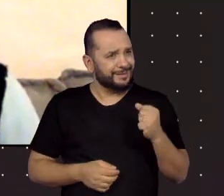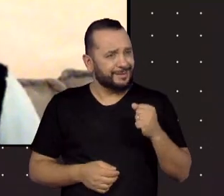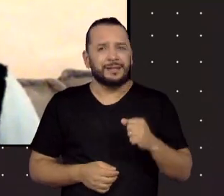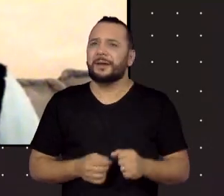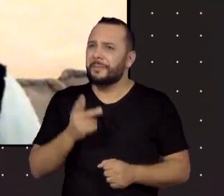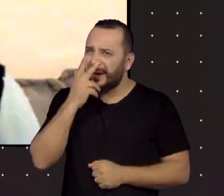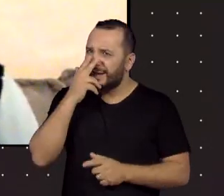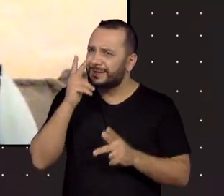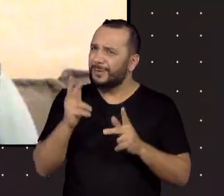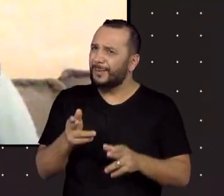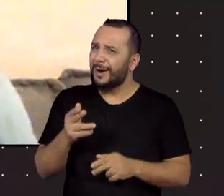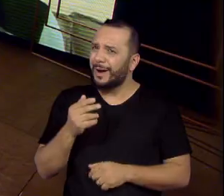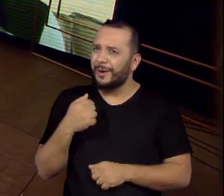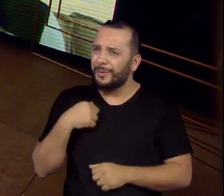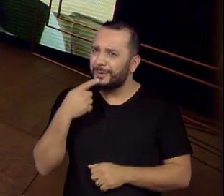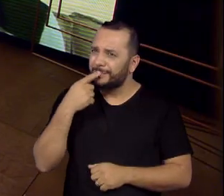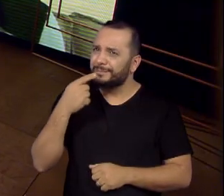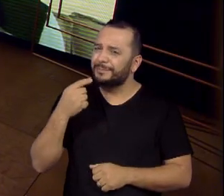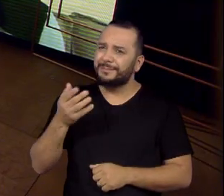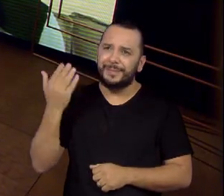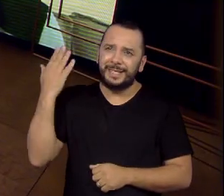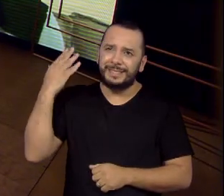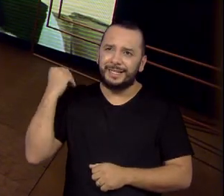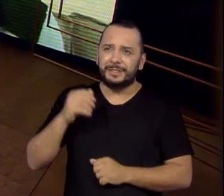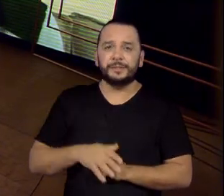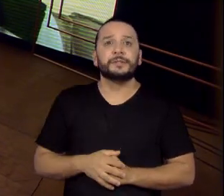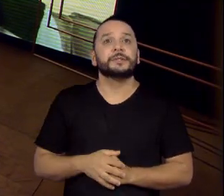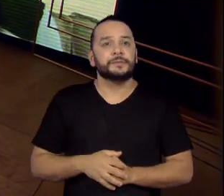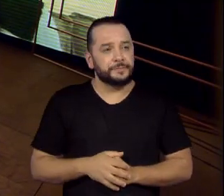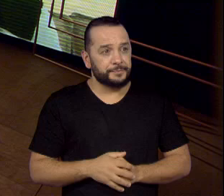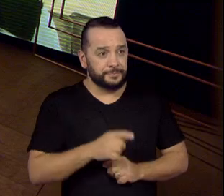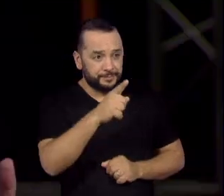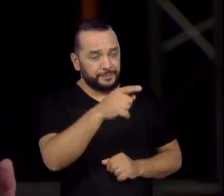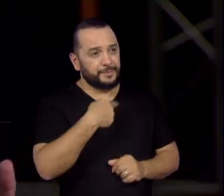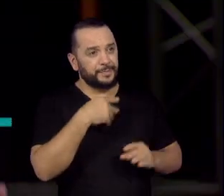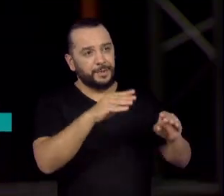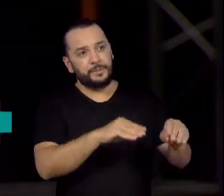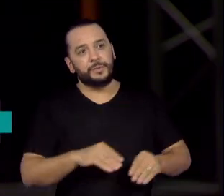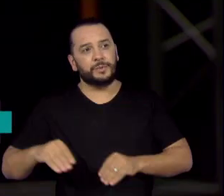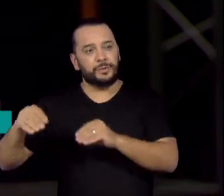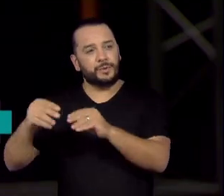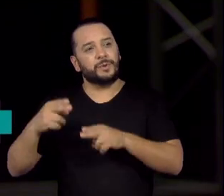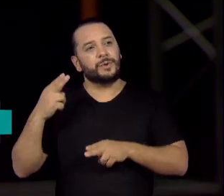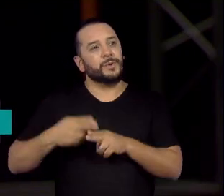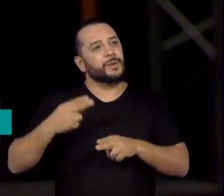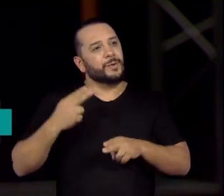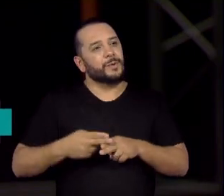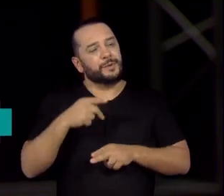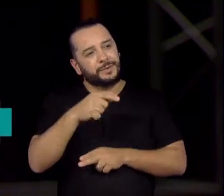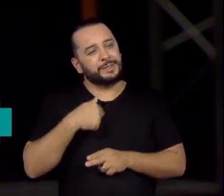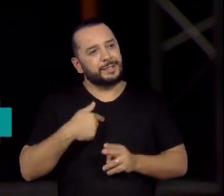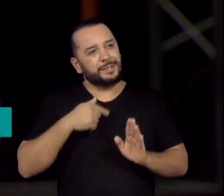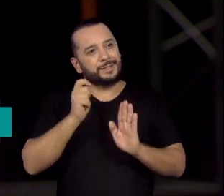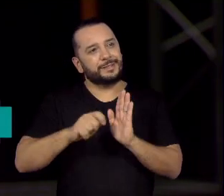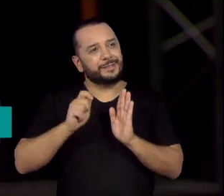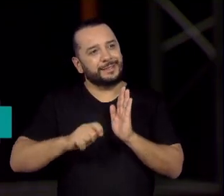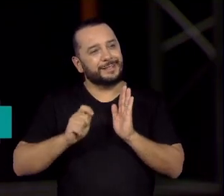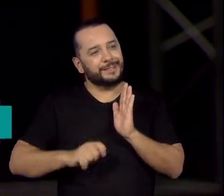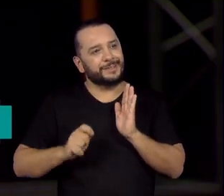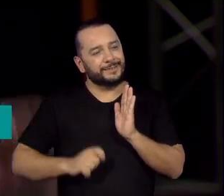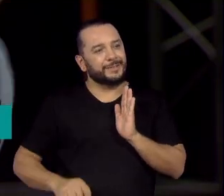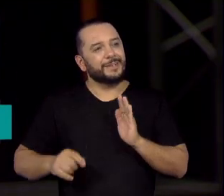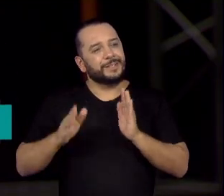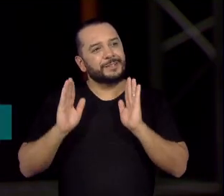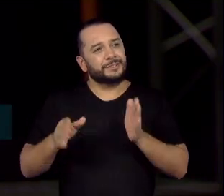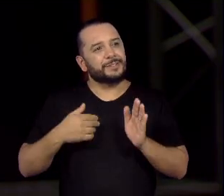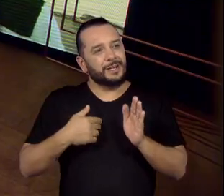vi ontem. É isso, é. Loyola, você chegou a se mudar para Roma porque queria escrever roteiros na Cinecittà.